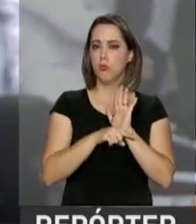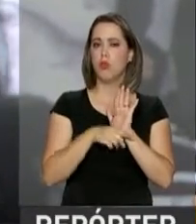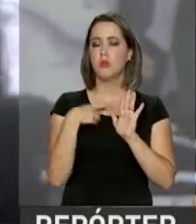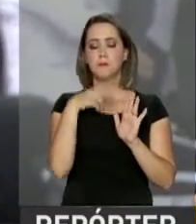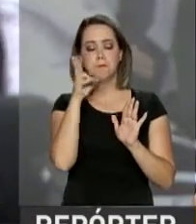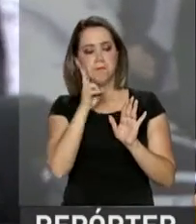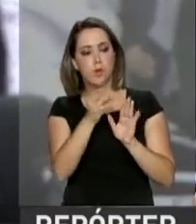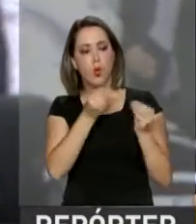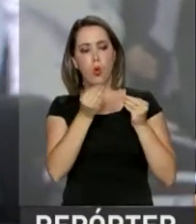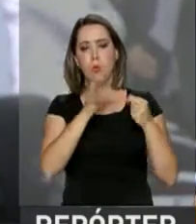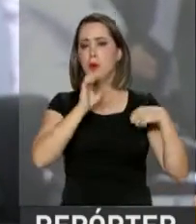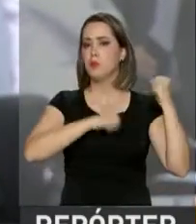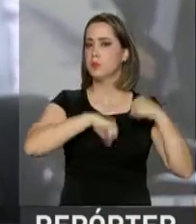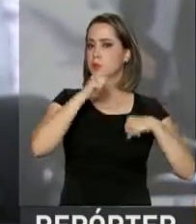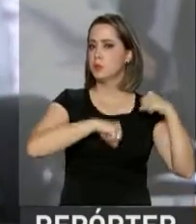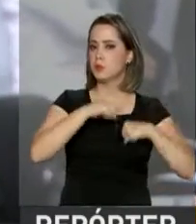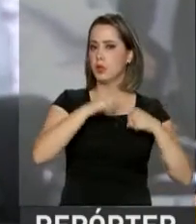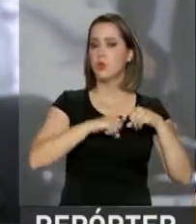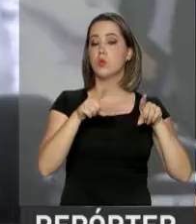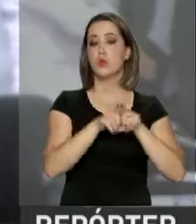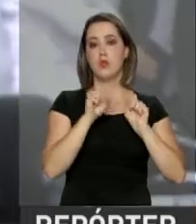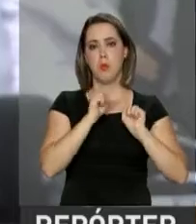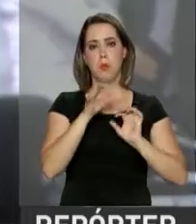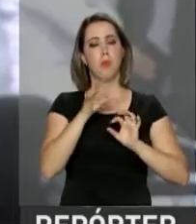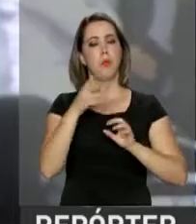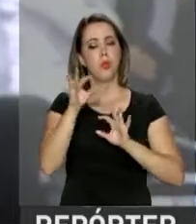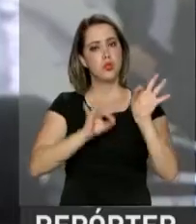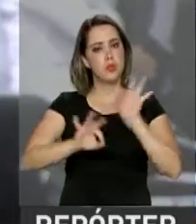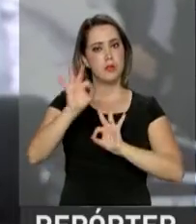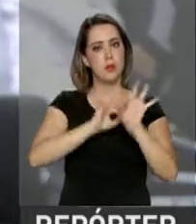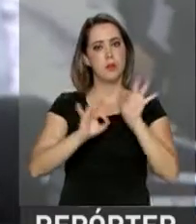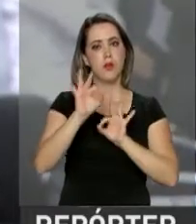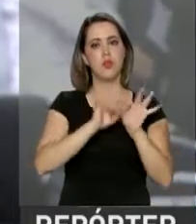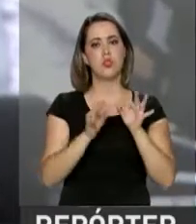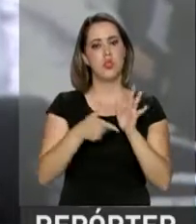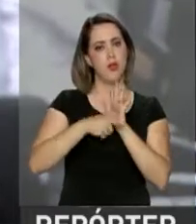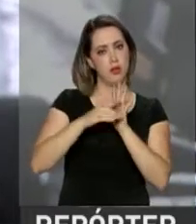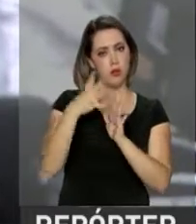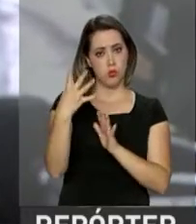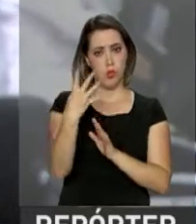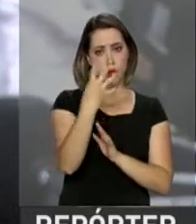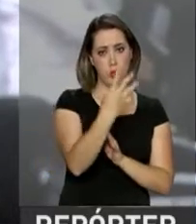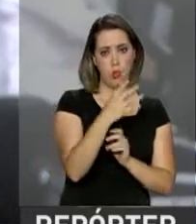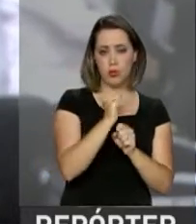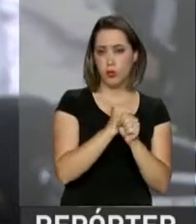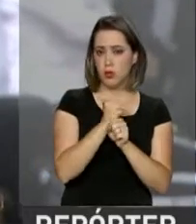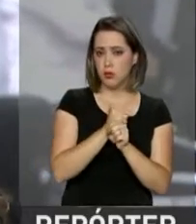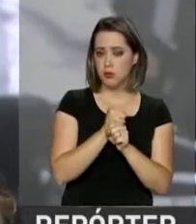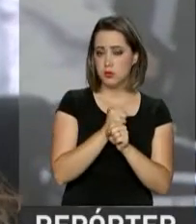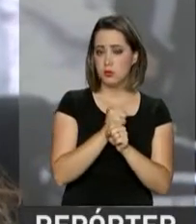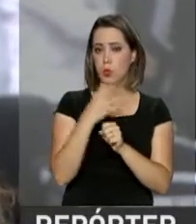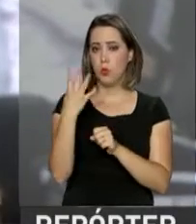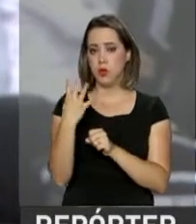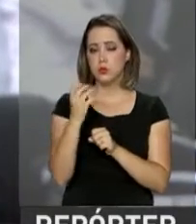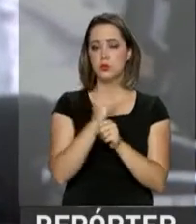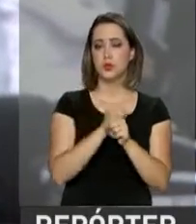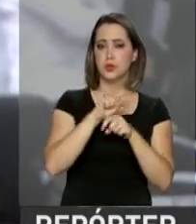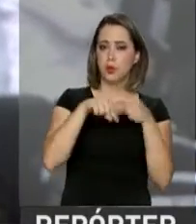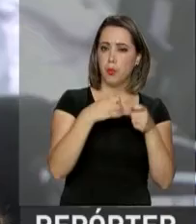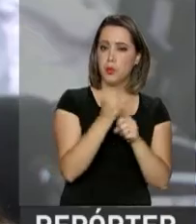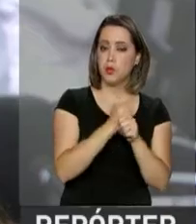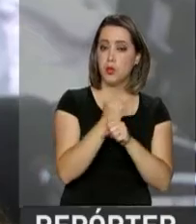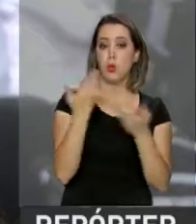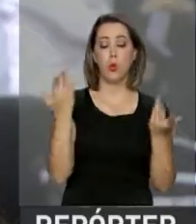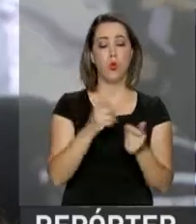política industrial para além dos círculos políticos mais de quatro em quatro anos o entendimento hoje diz